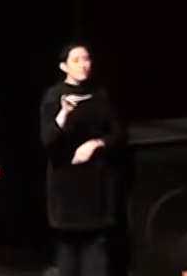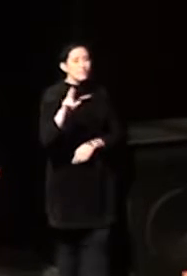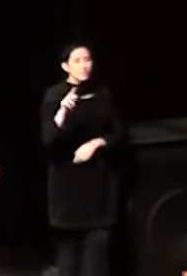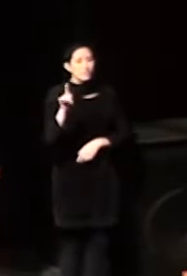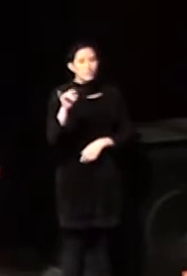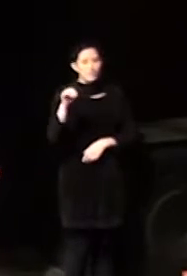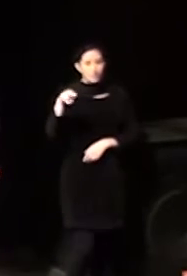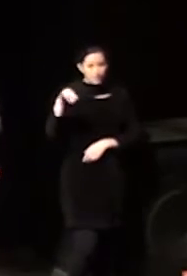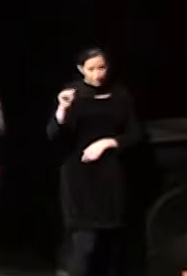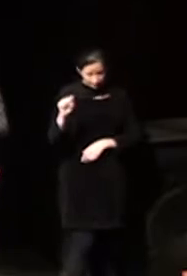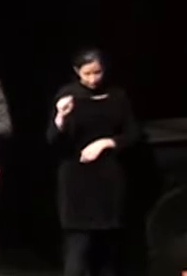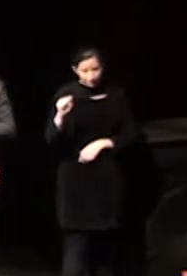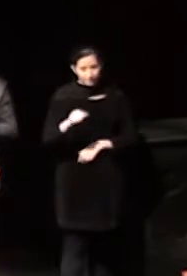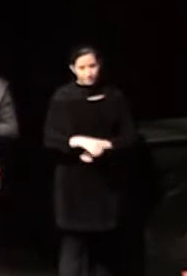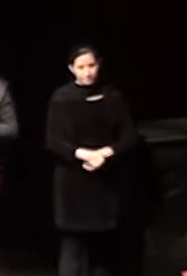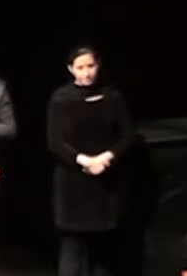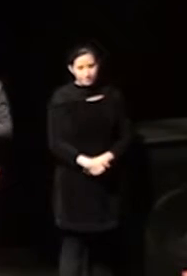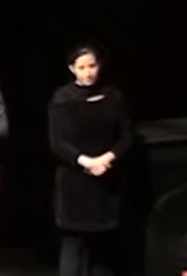Cardoso.